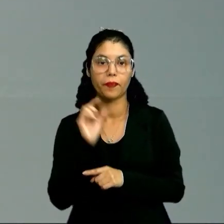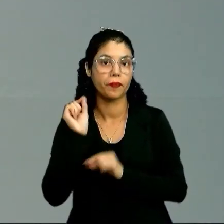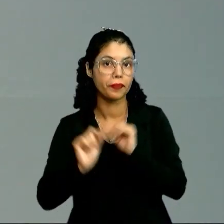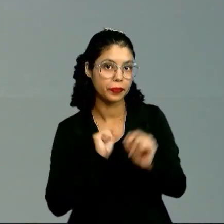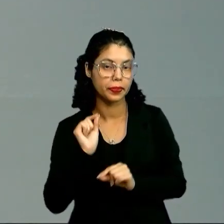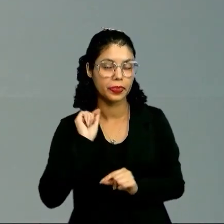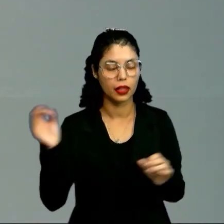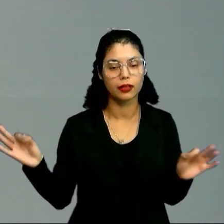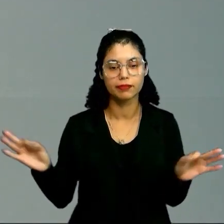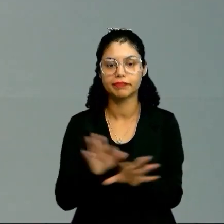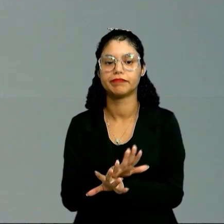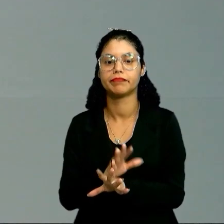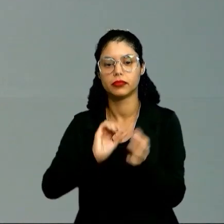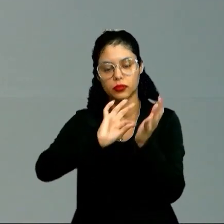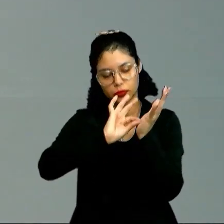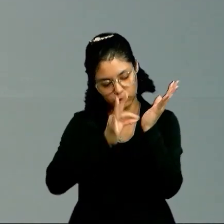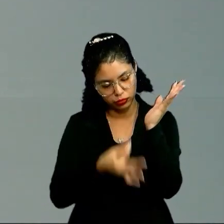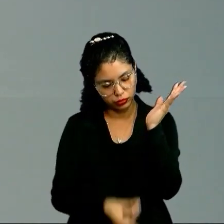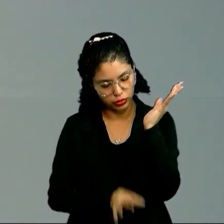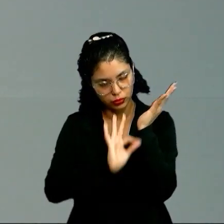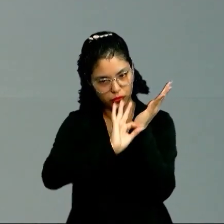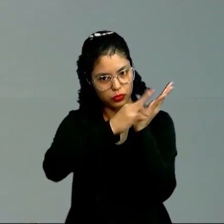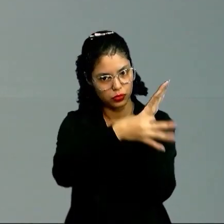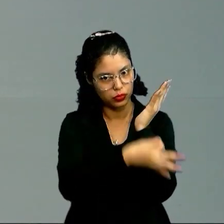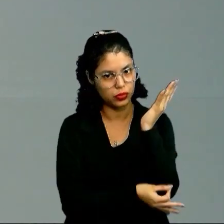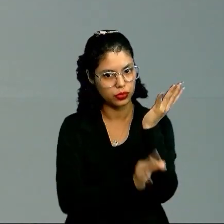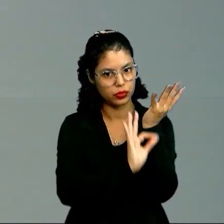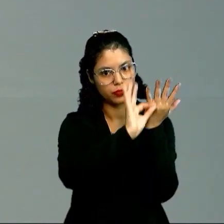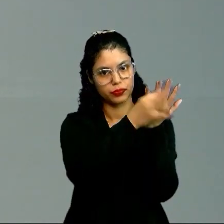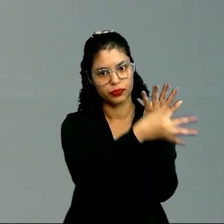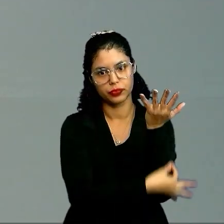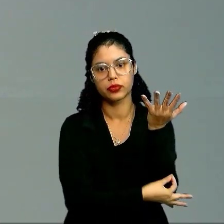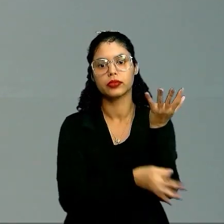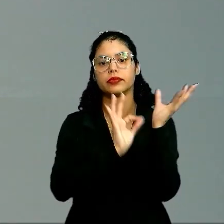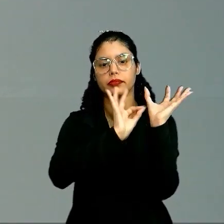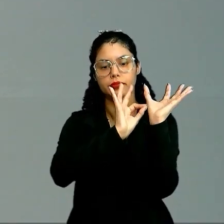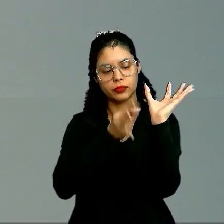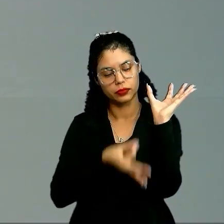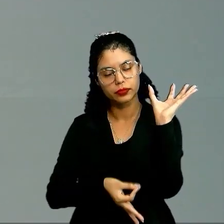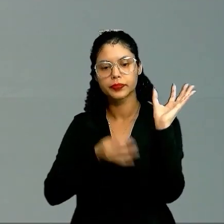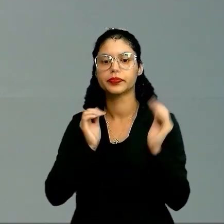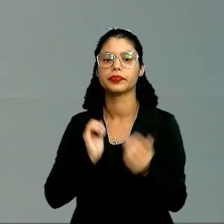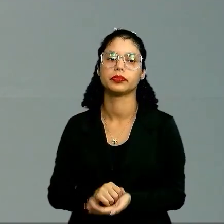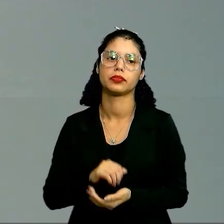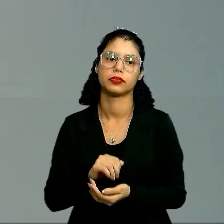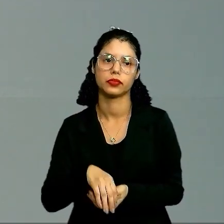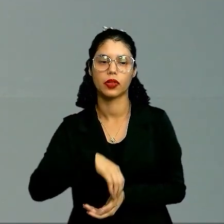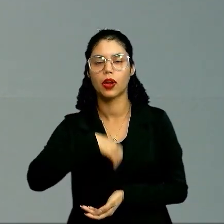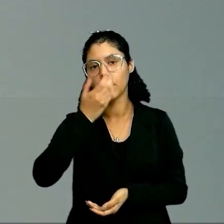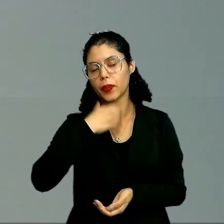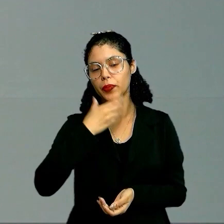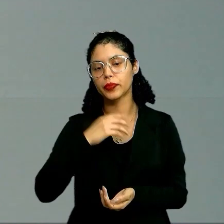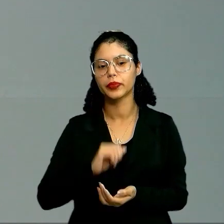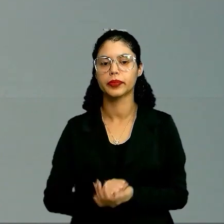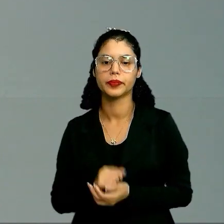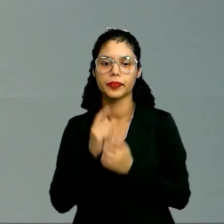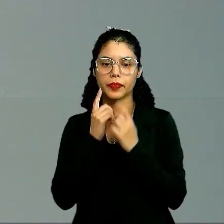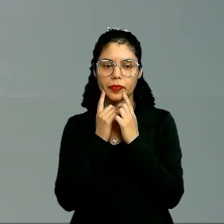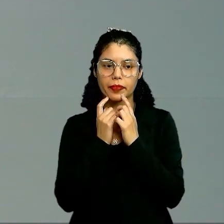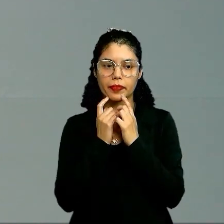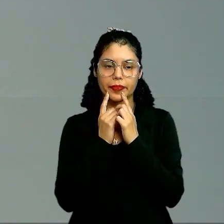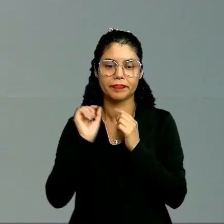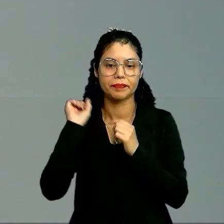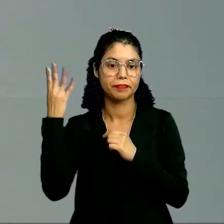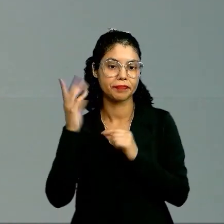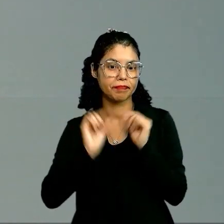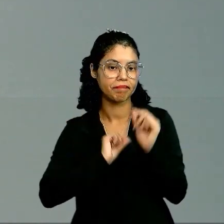é a queda foliar. Sim, a partir do momento que, né, tem o fruto, a folha ali, o que